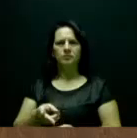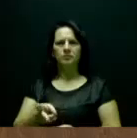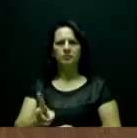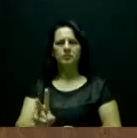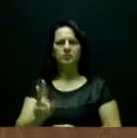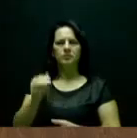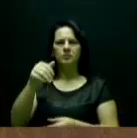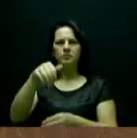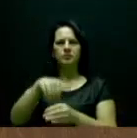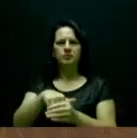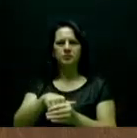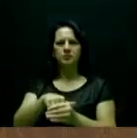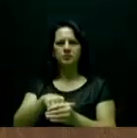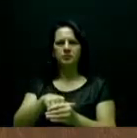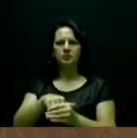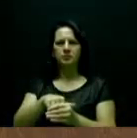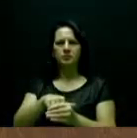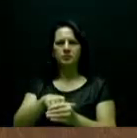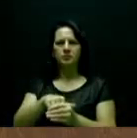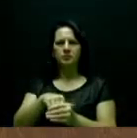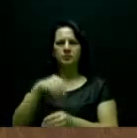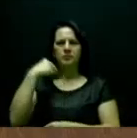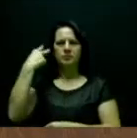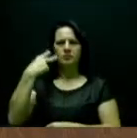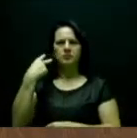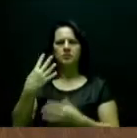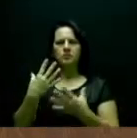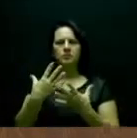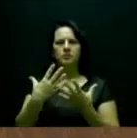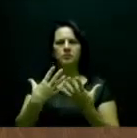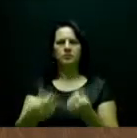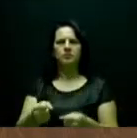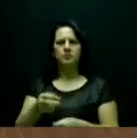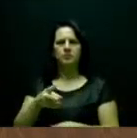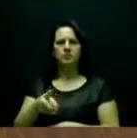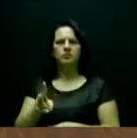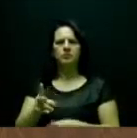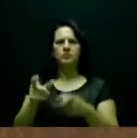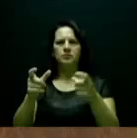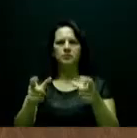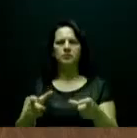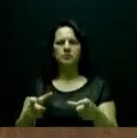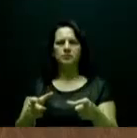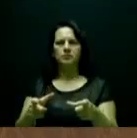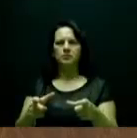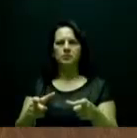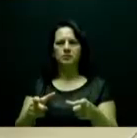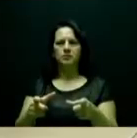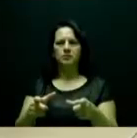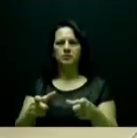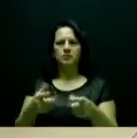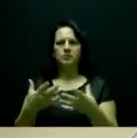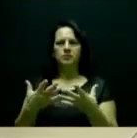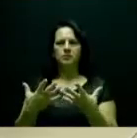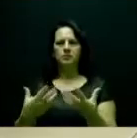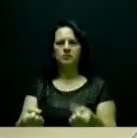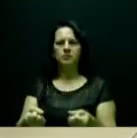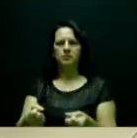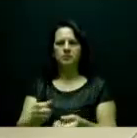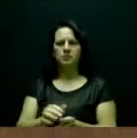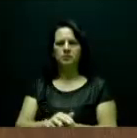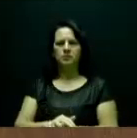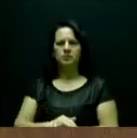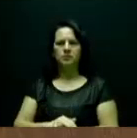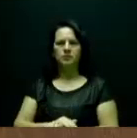Continua em votação. Os vereadores que forem pela aprovação permaneçam como se encontram.